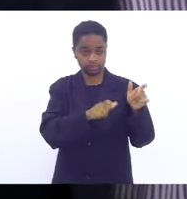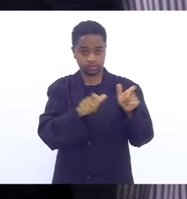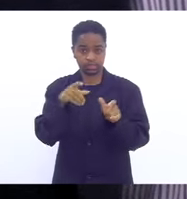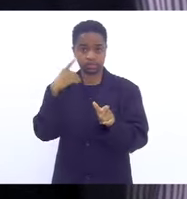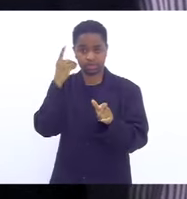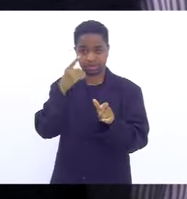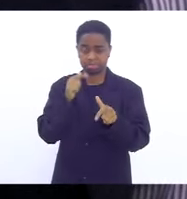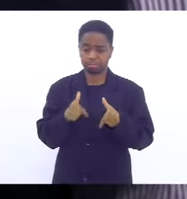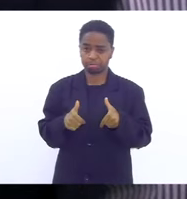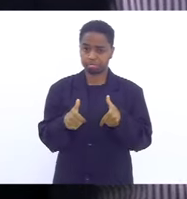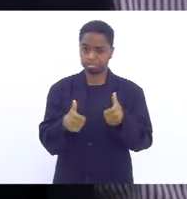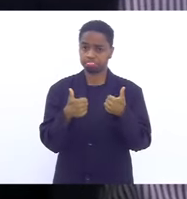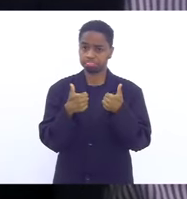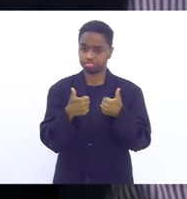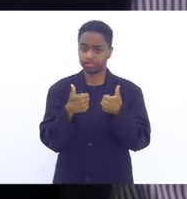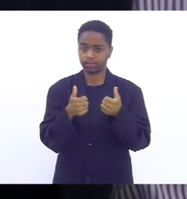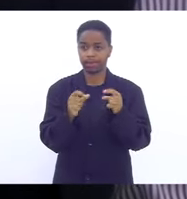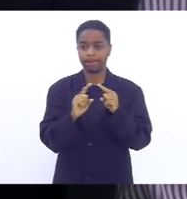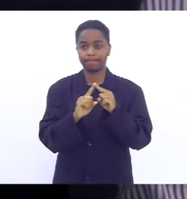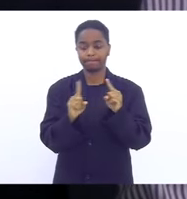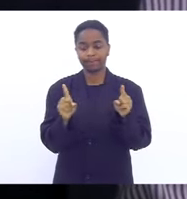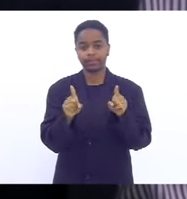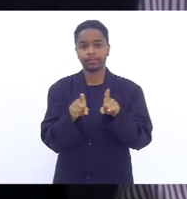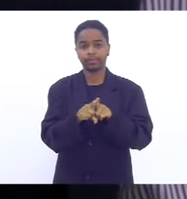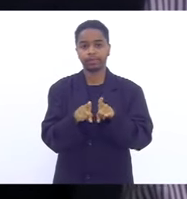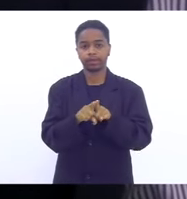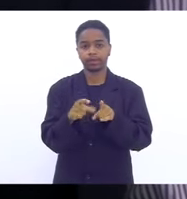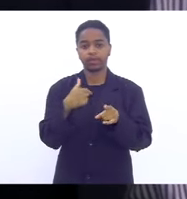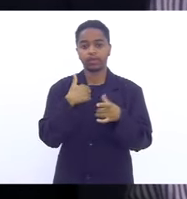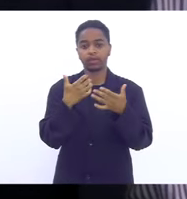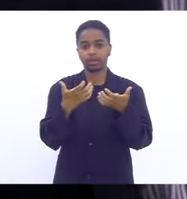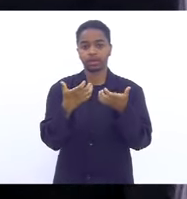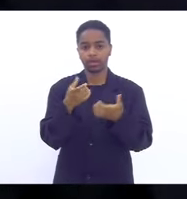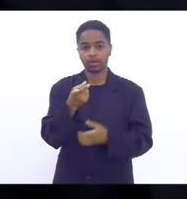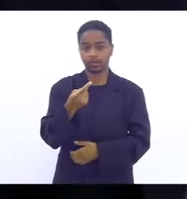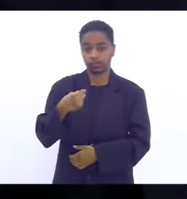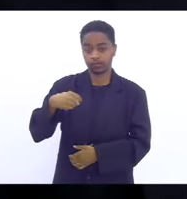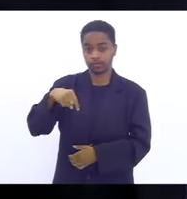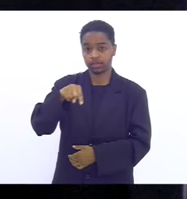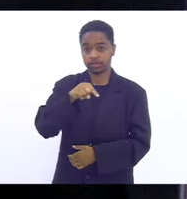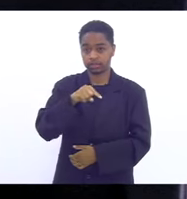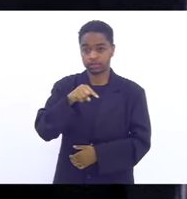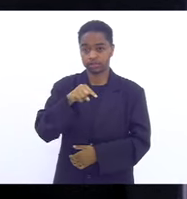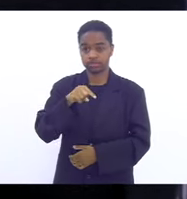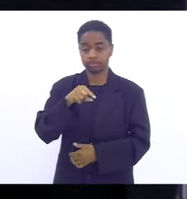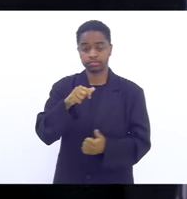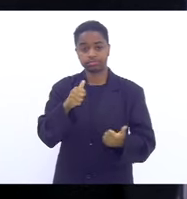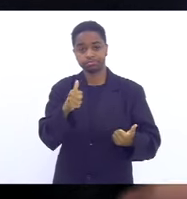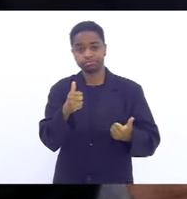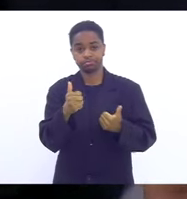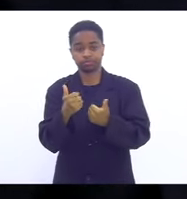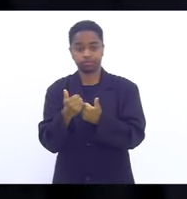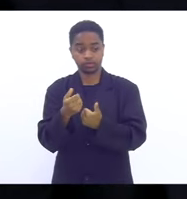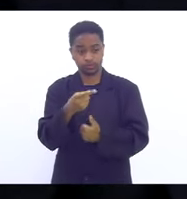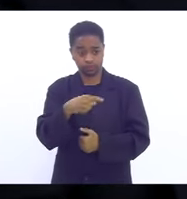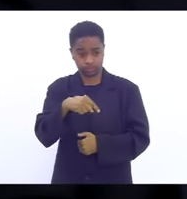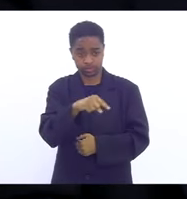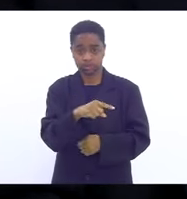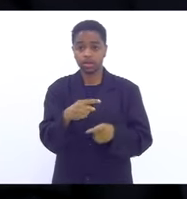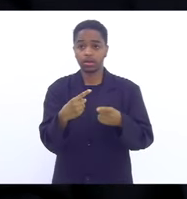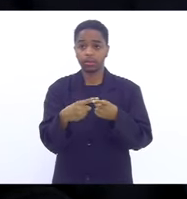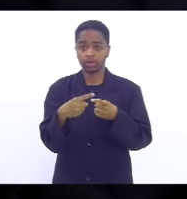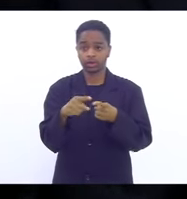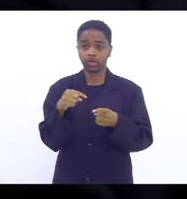afiados. Mas também eu quero também que os deputados estejam bem afiados também do lado de vocês, para que a gente também